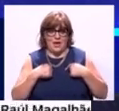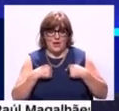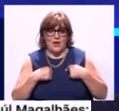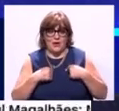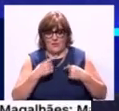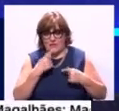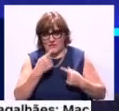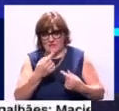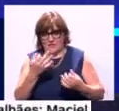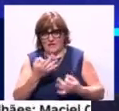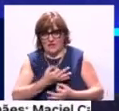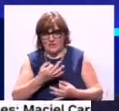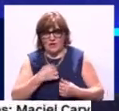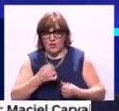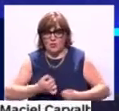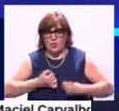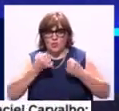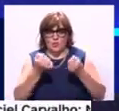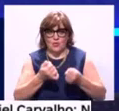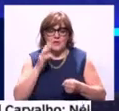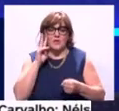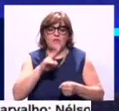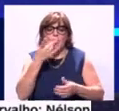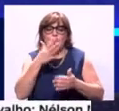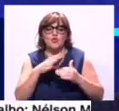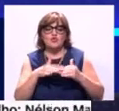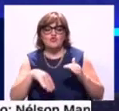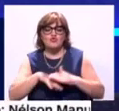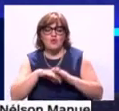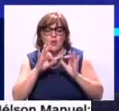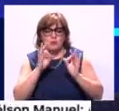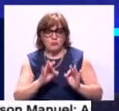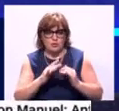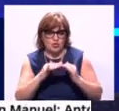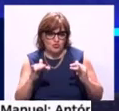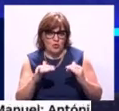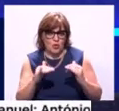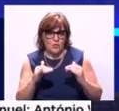eu vou ser franco, eu não consigo assistir a